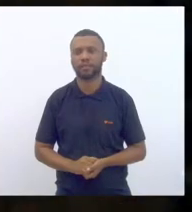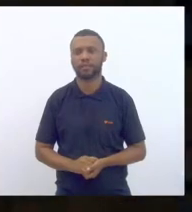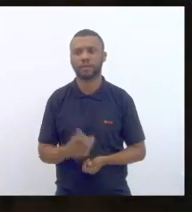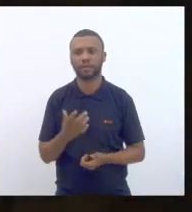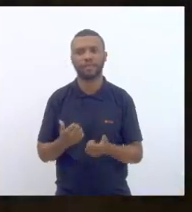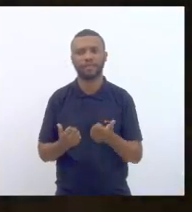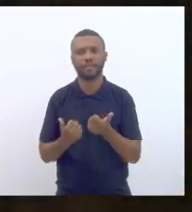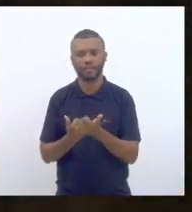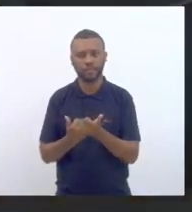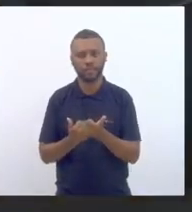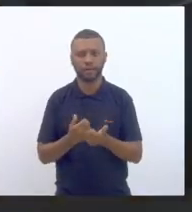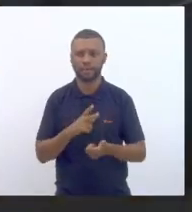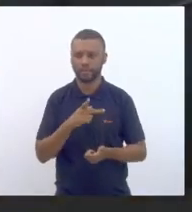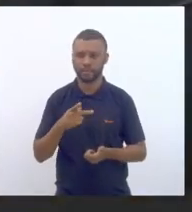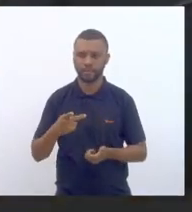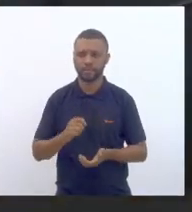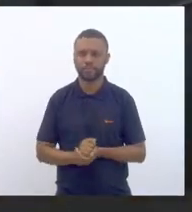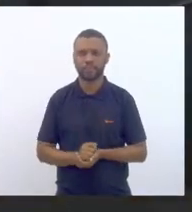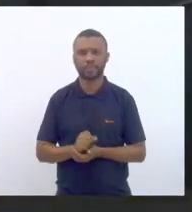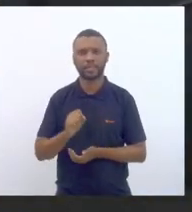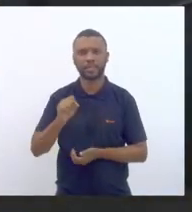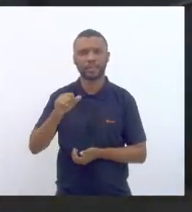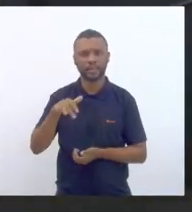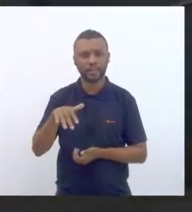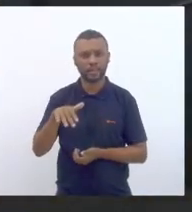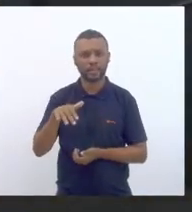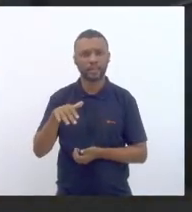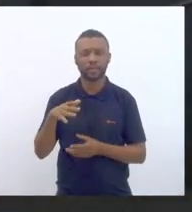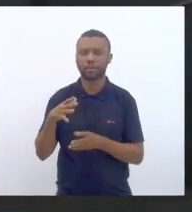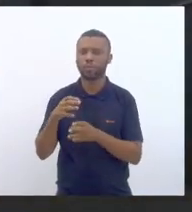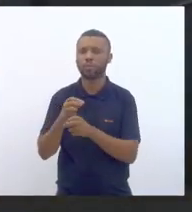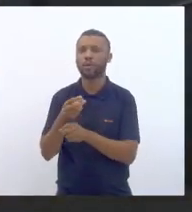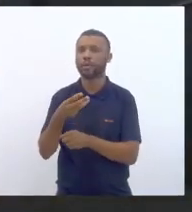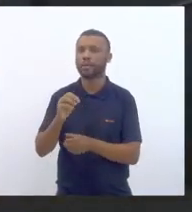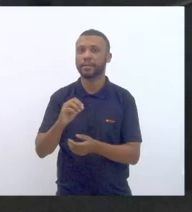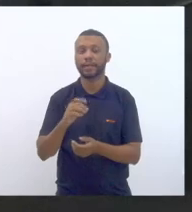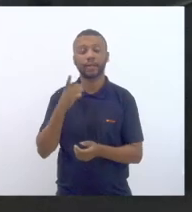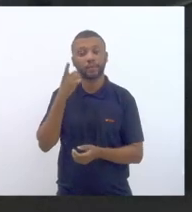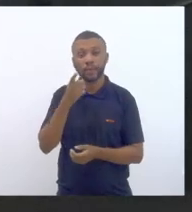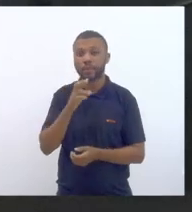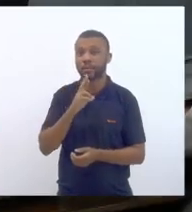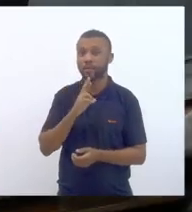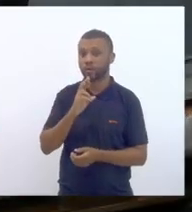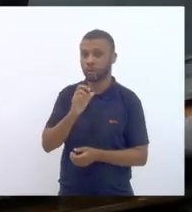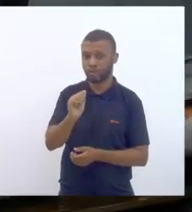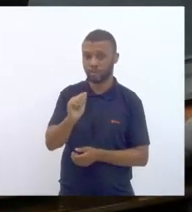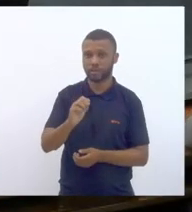Favorável, presidente. Sim, 30. Deputado Rodrigo Amorim.